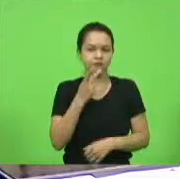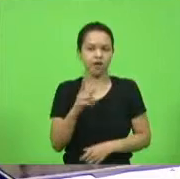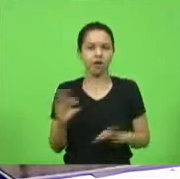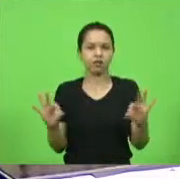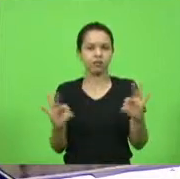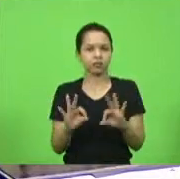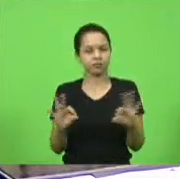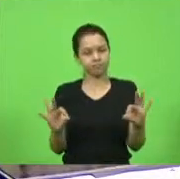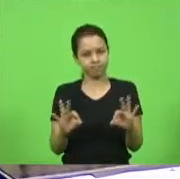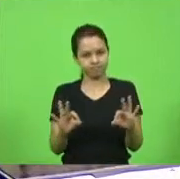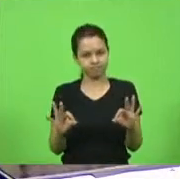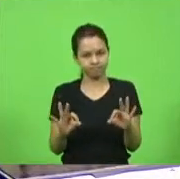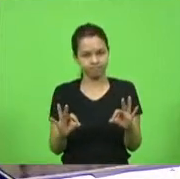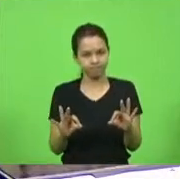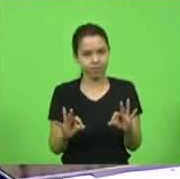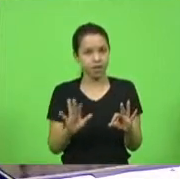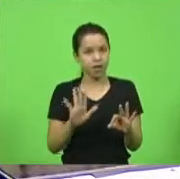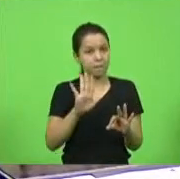Agora,